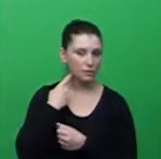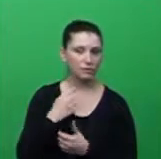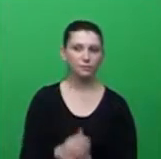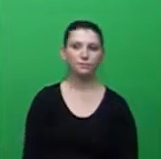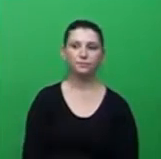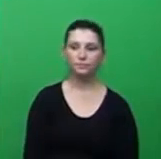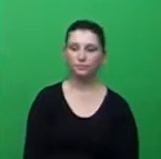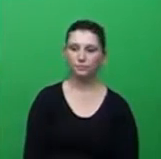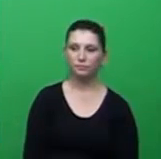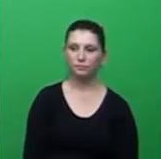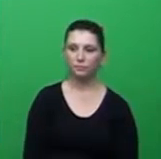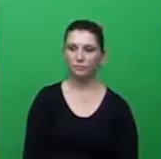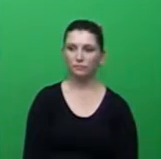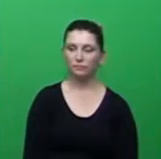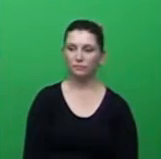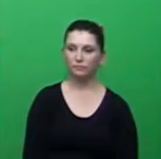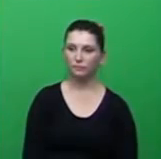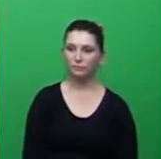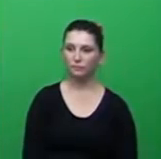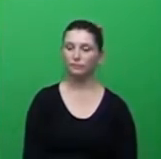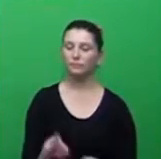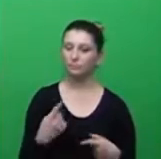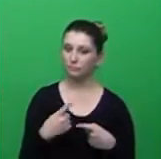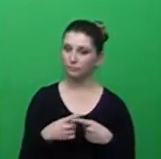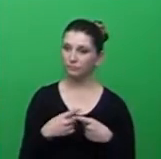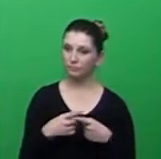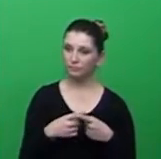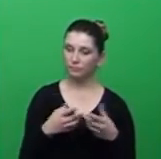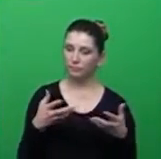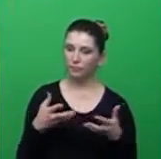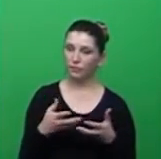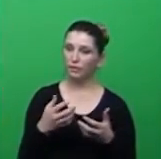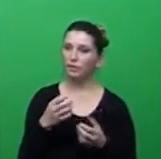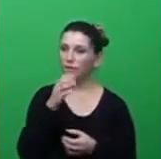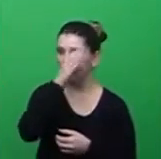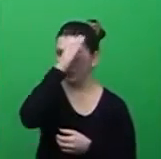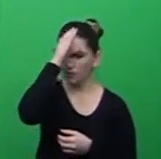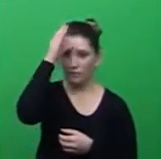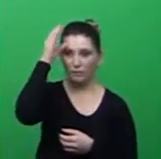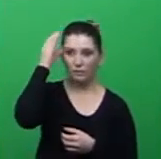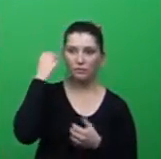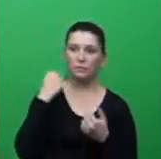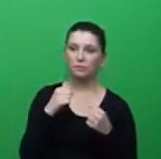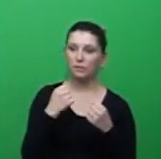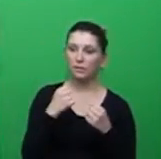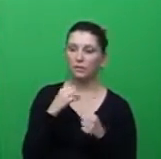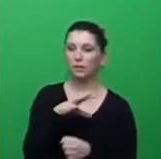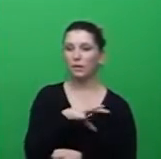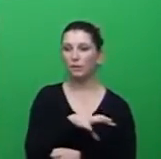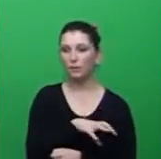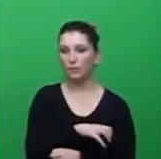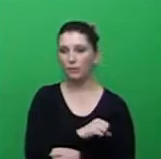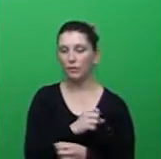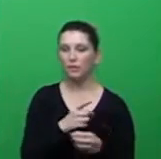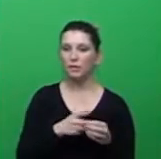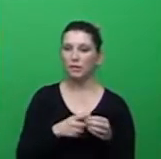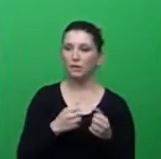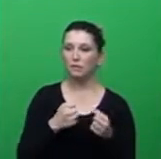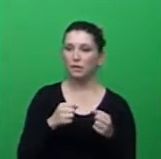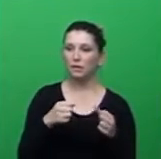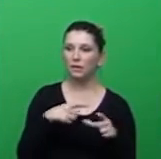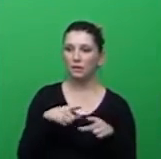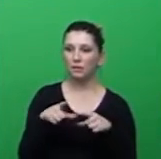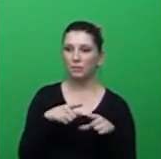vender essa imagem que a cidade ela é bonita e bela, e as pessoas que estão aqui amam a cidade, a gente tem que trabalhar num todo.